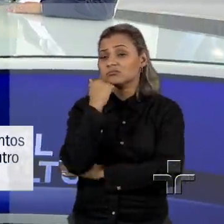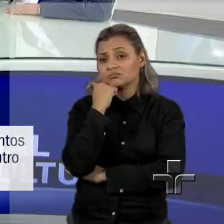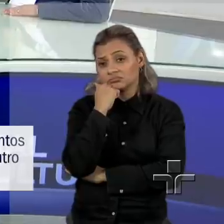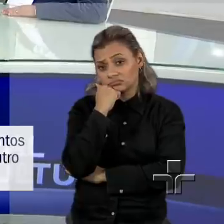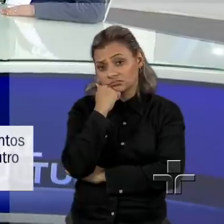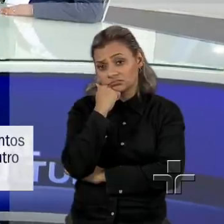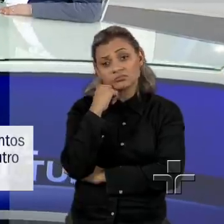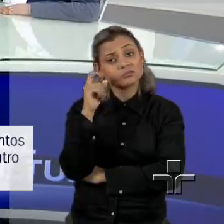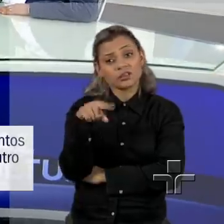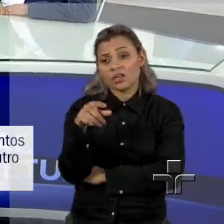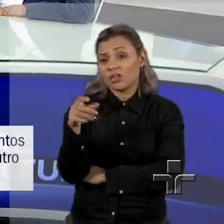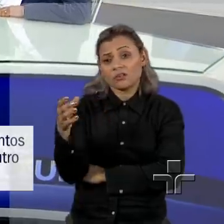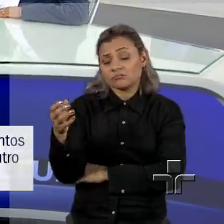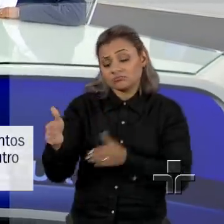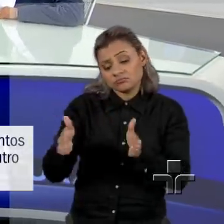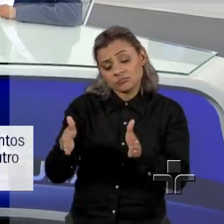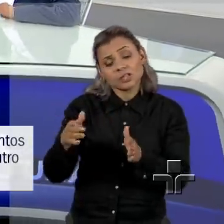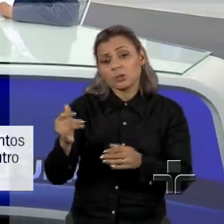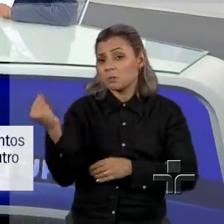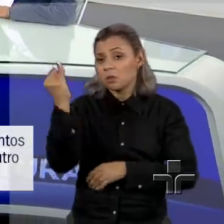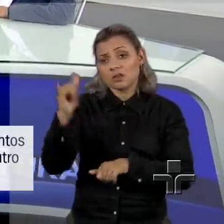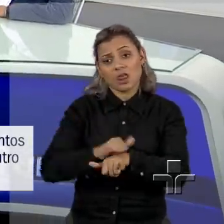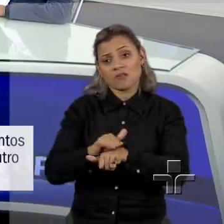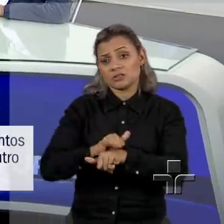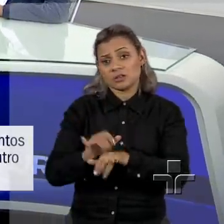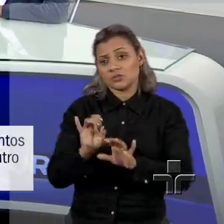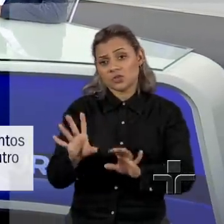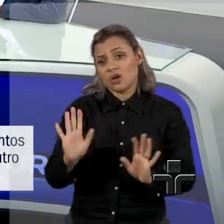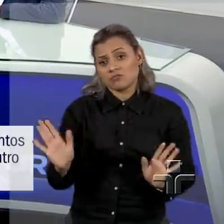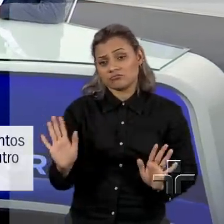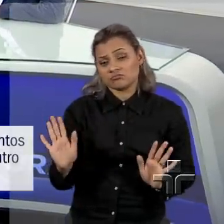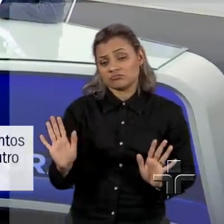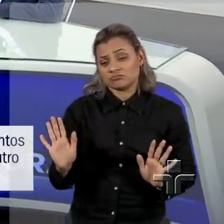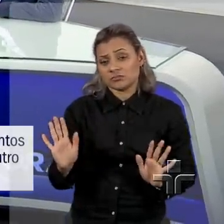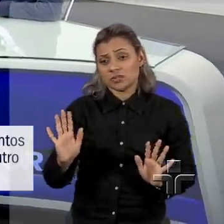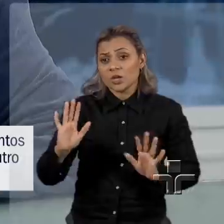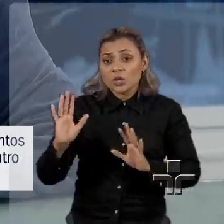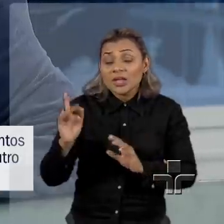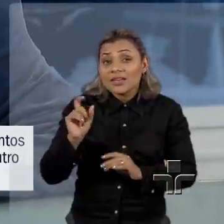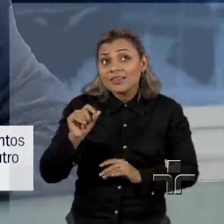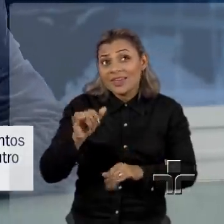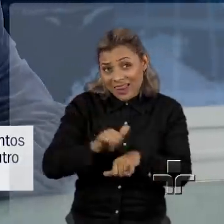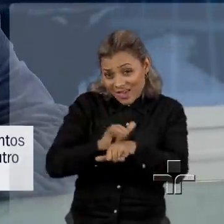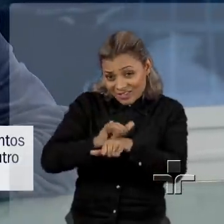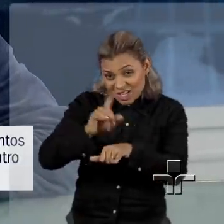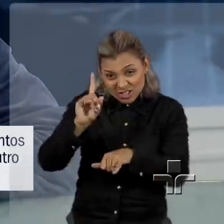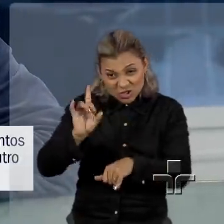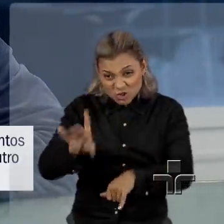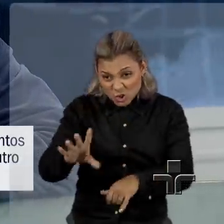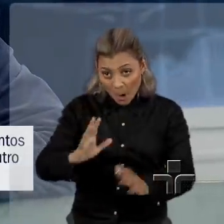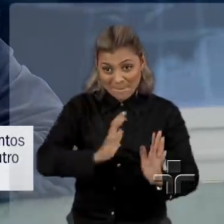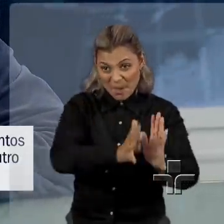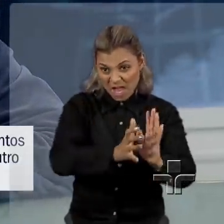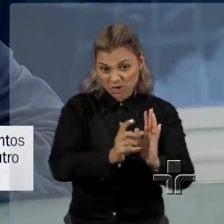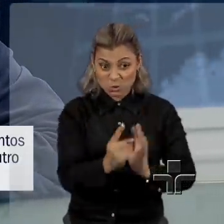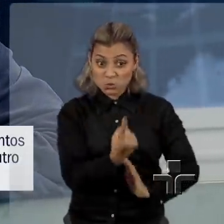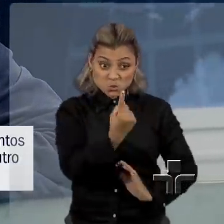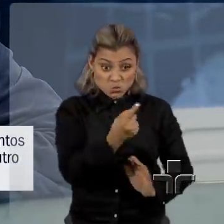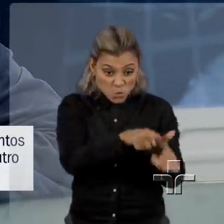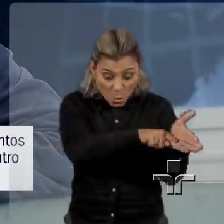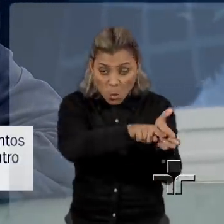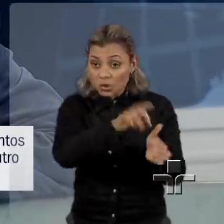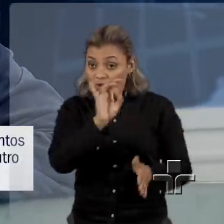um novo momento importante da Lava Jato. A ideia de que a Lava Jato não é uma operação de partidos, como algumas